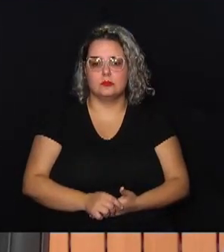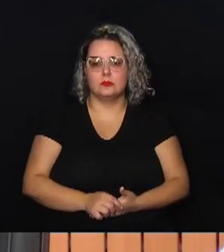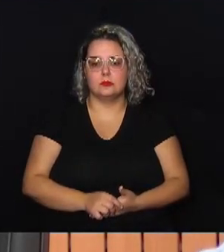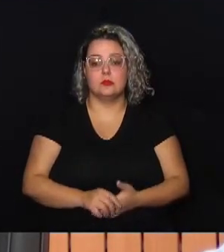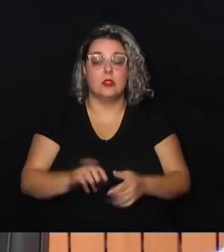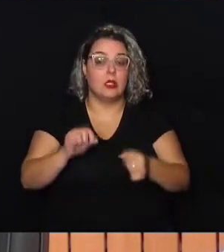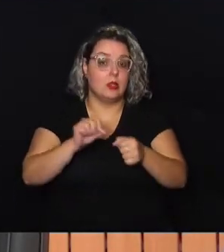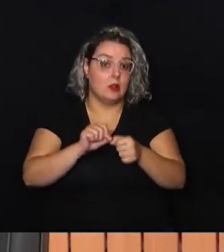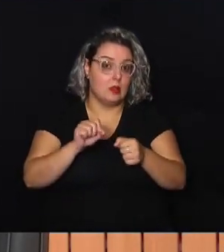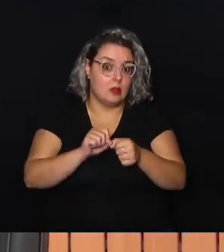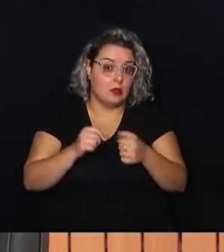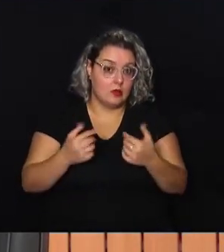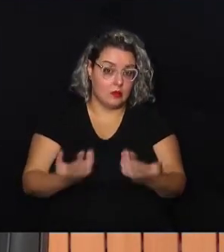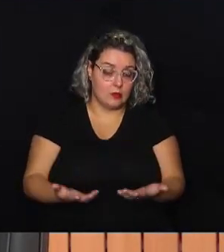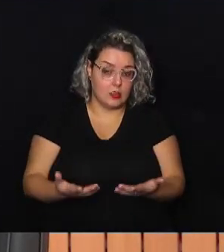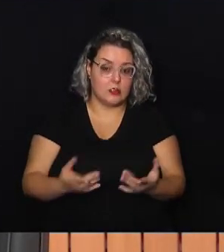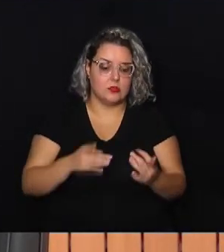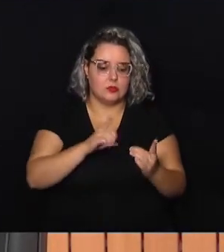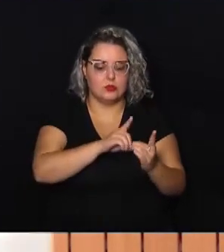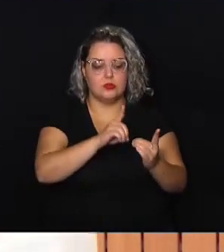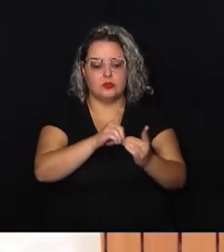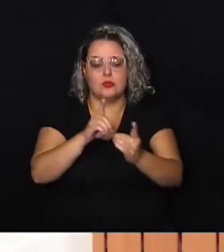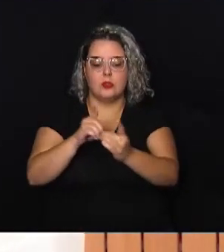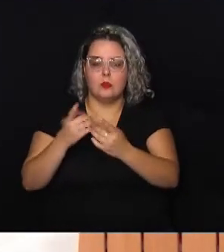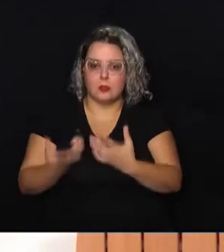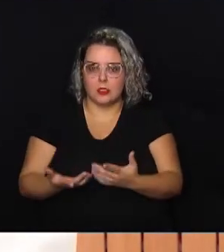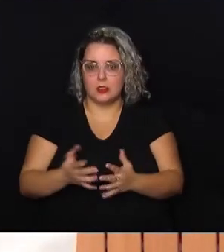faça um atendimento aí,